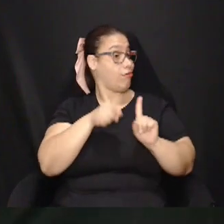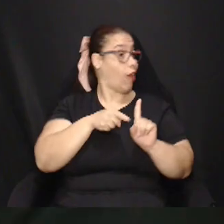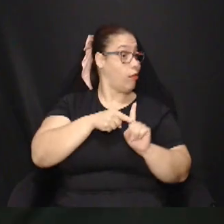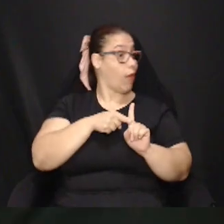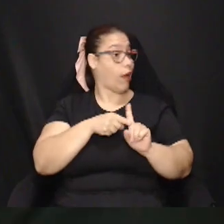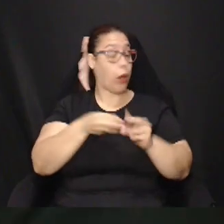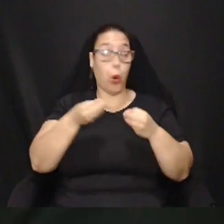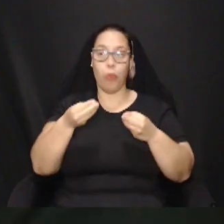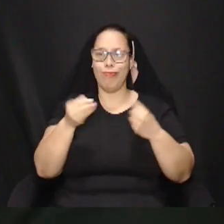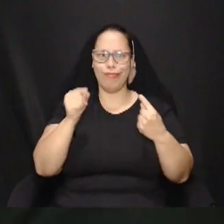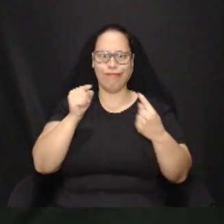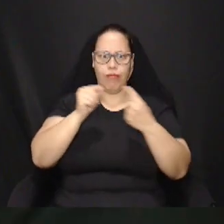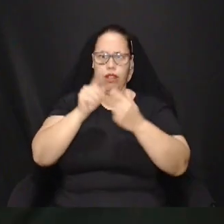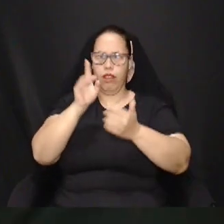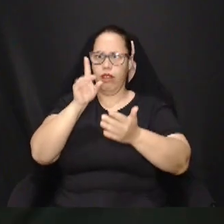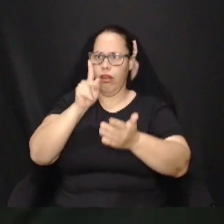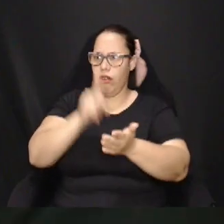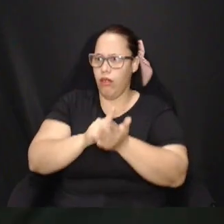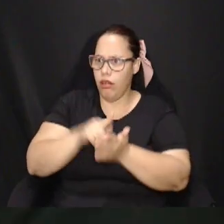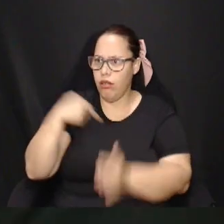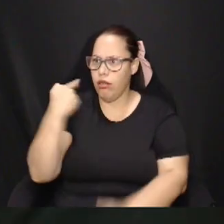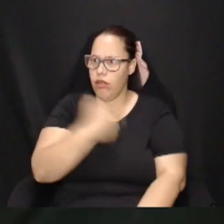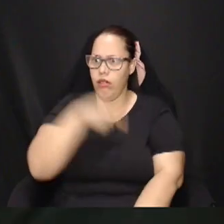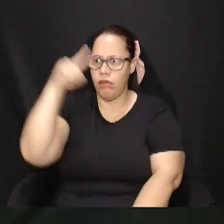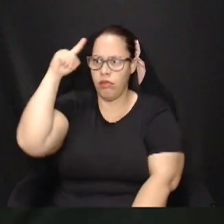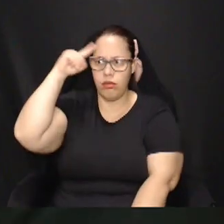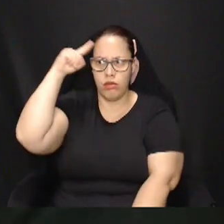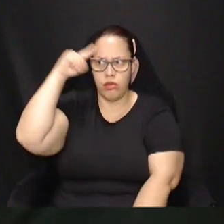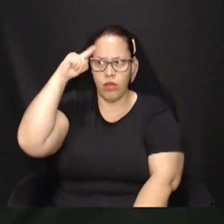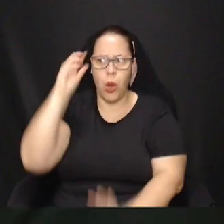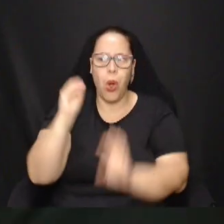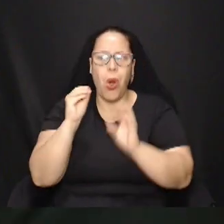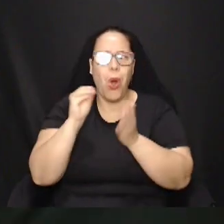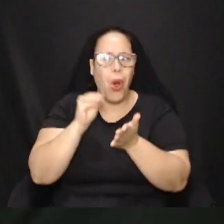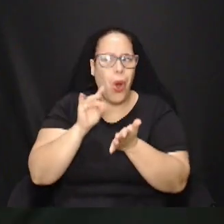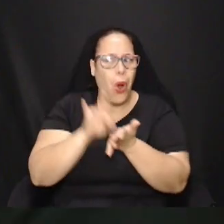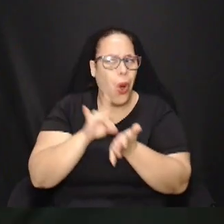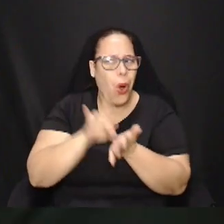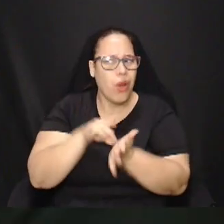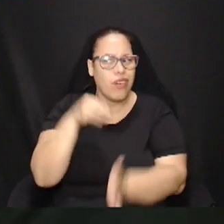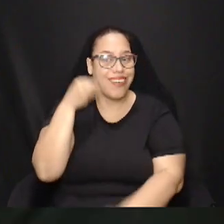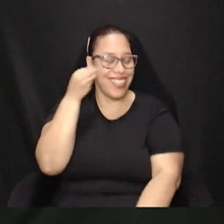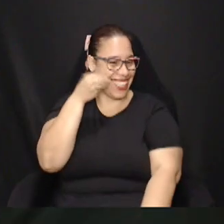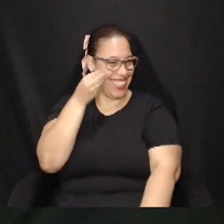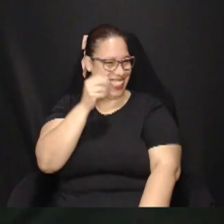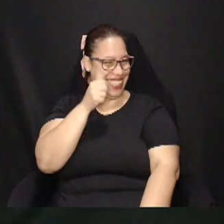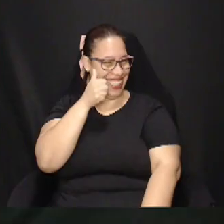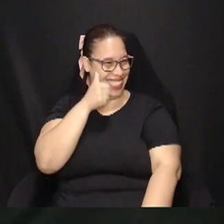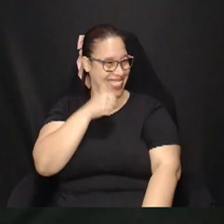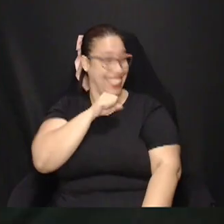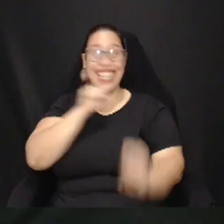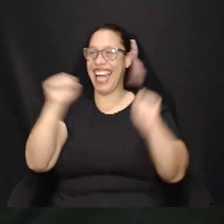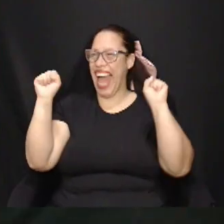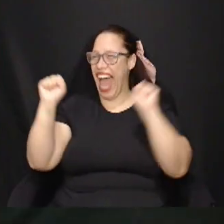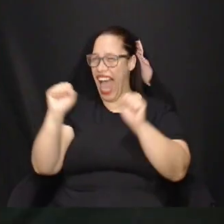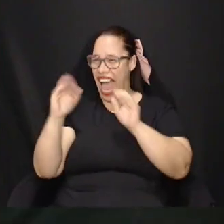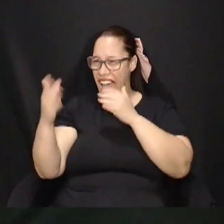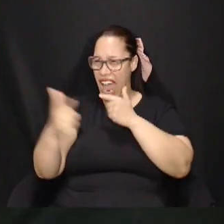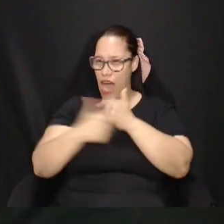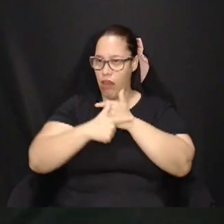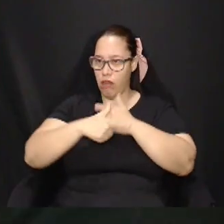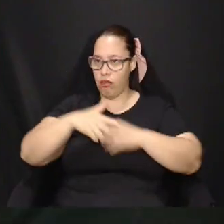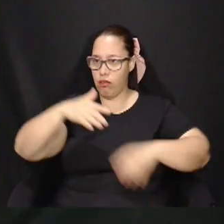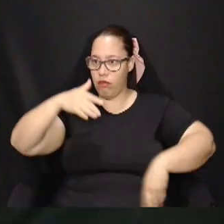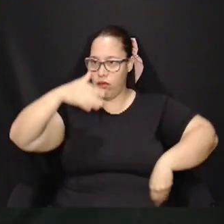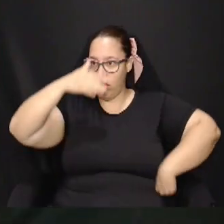a realidade do nosso dia a dia. Como é, de fato, viver a experiência de ser mãe, celebrar esse papel e, ao mesmo tempo, a gente lidar